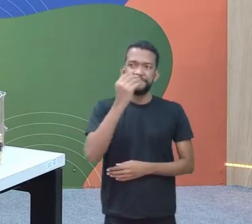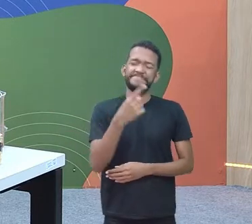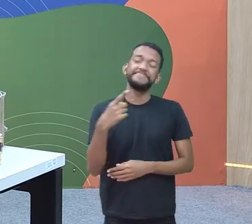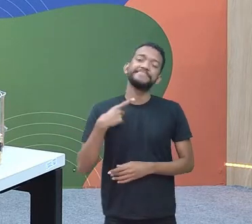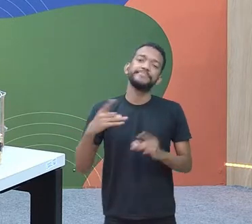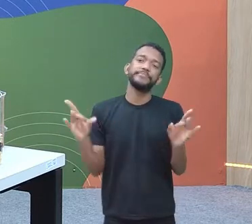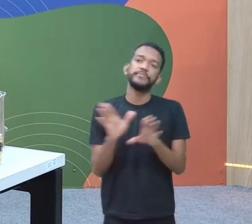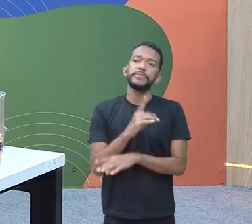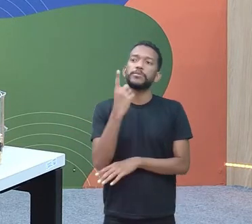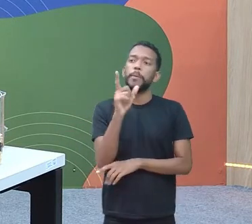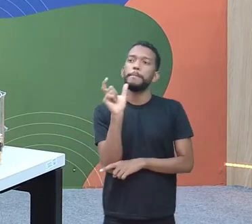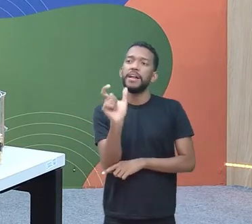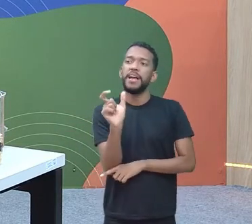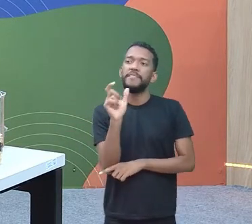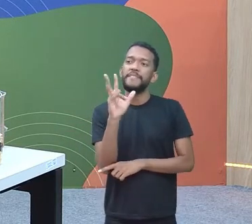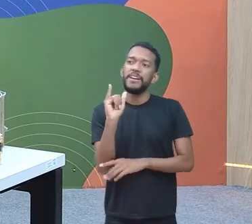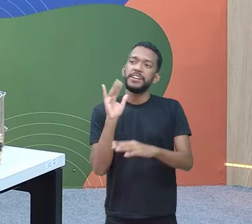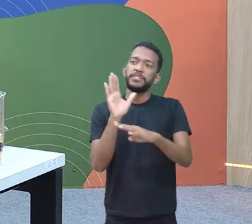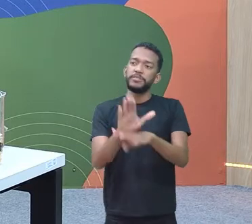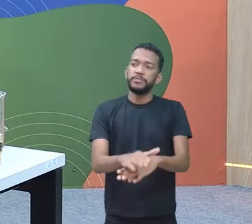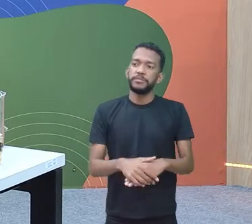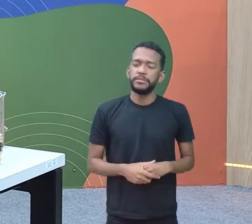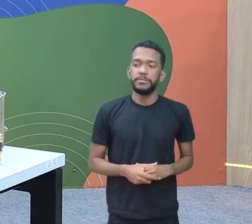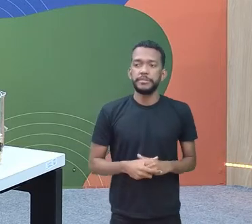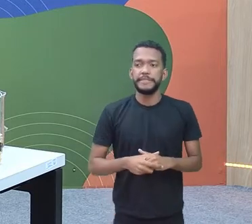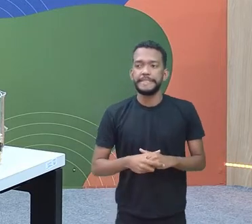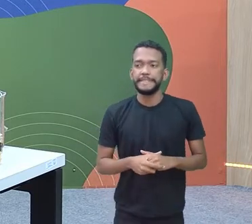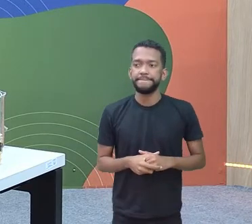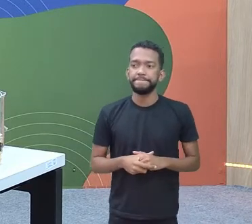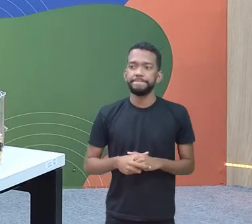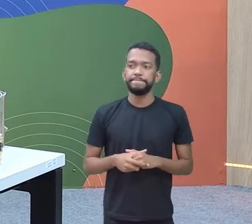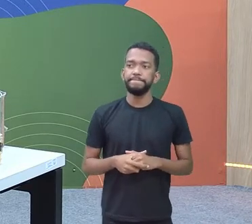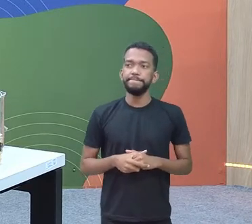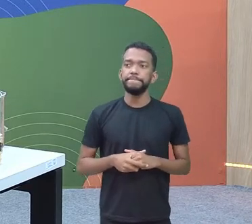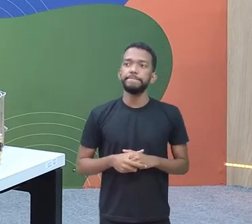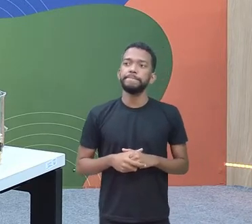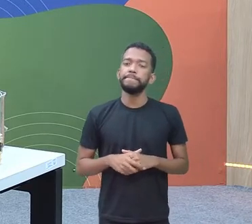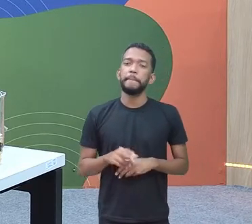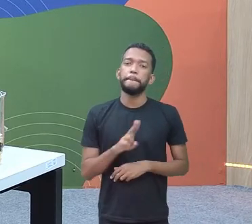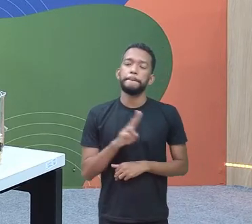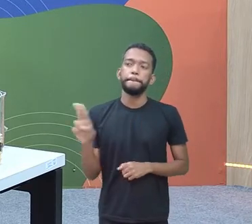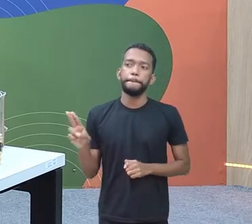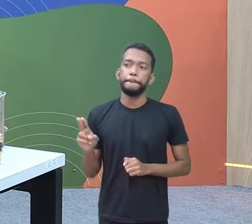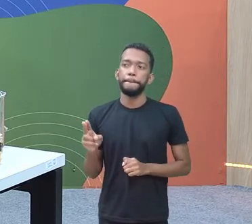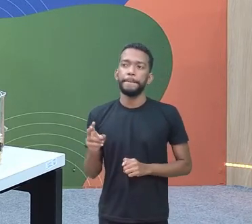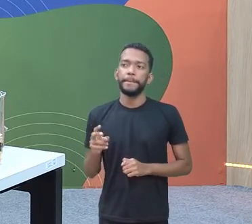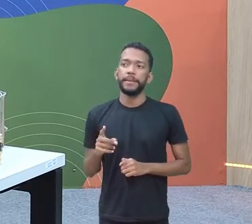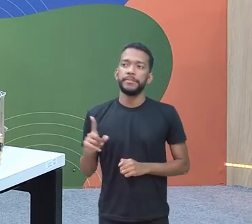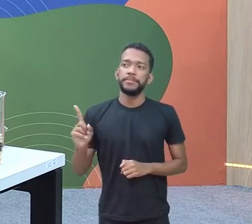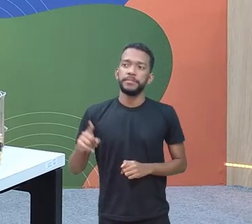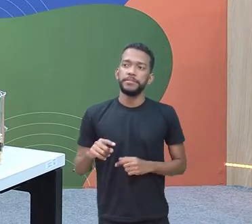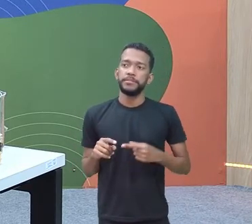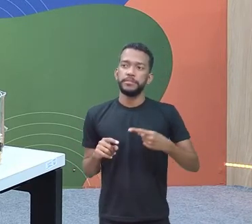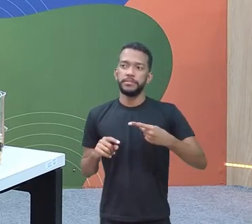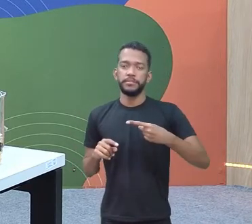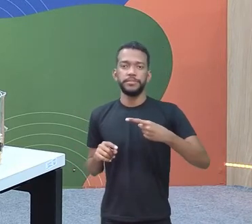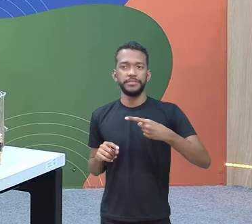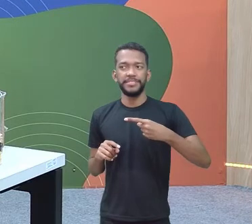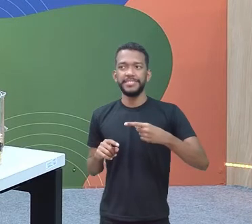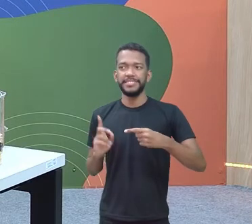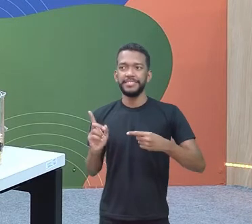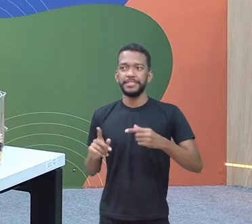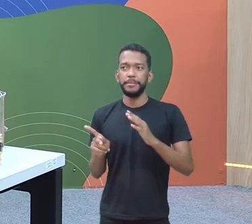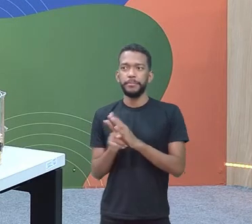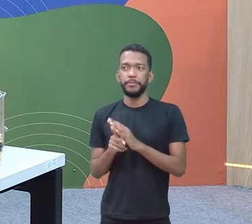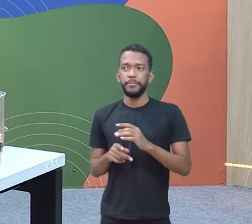uma palavrinha para ajudar. Então, aqui eu tenho essa questão desse experimento, que eu tenho uma formação